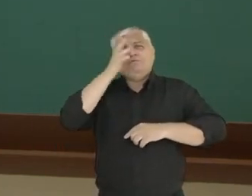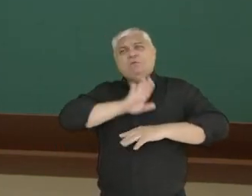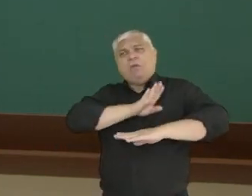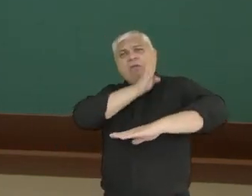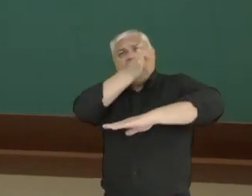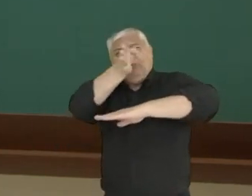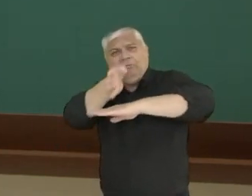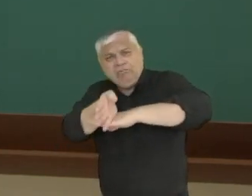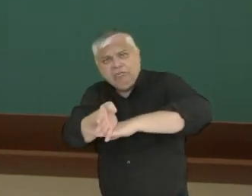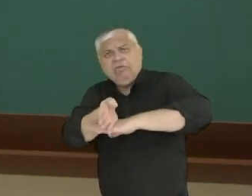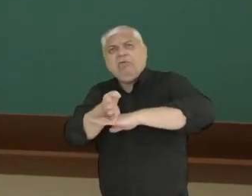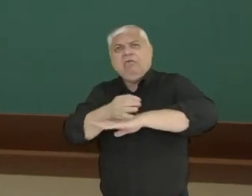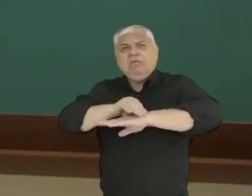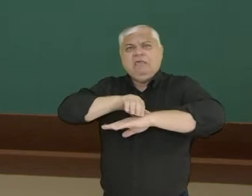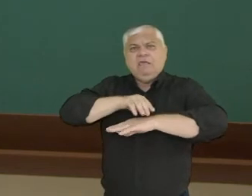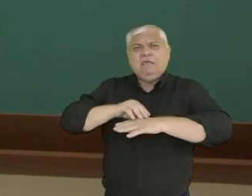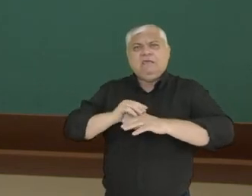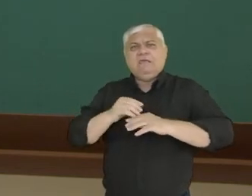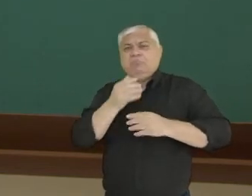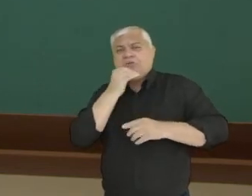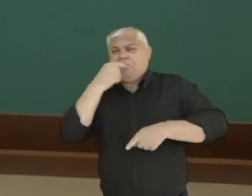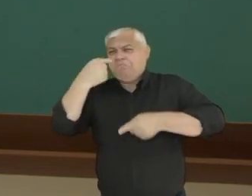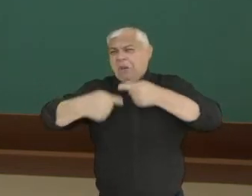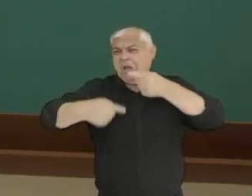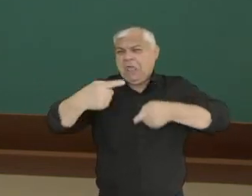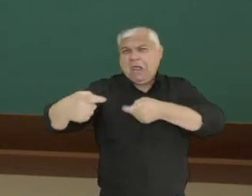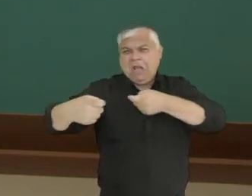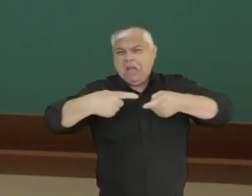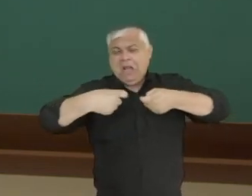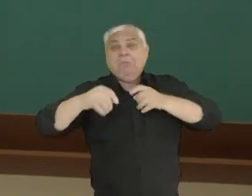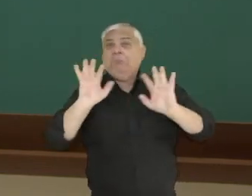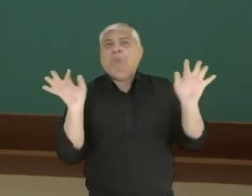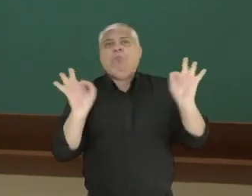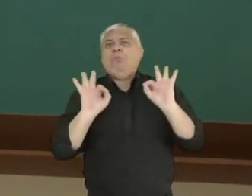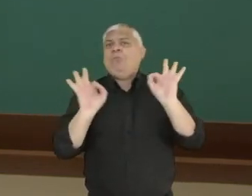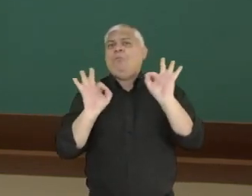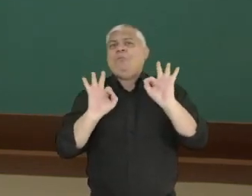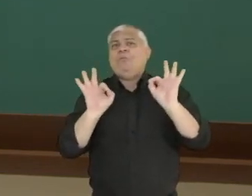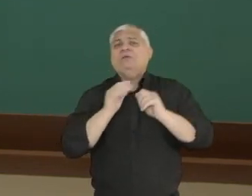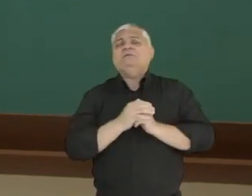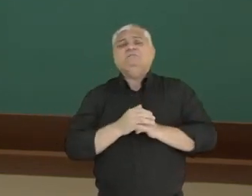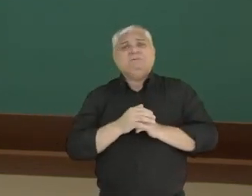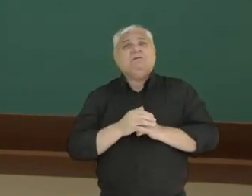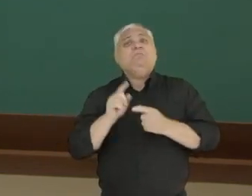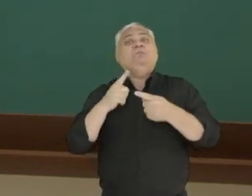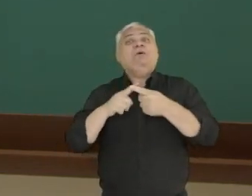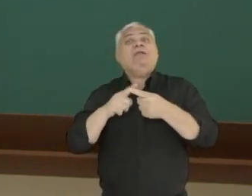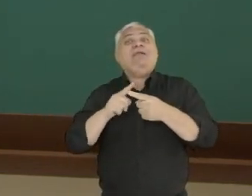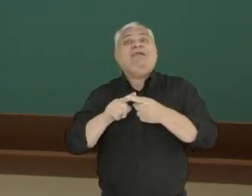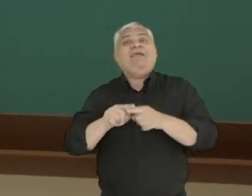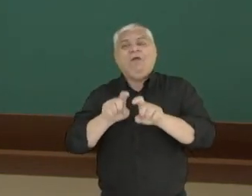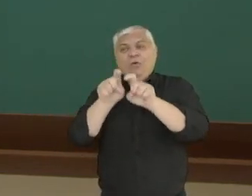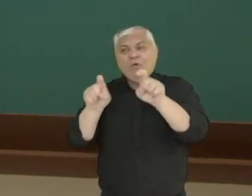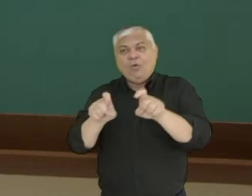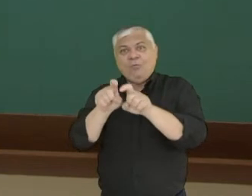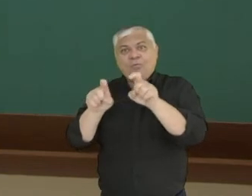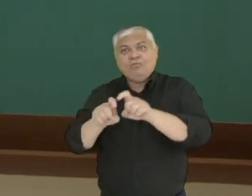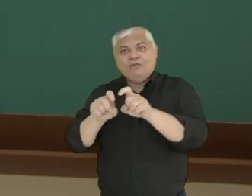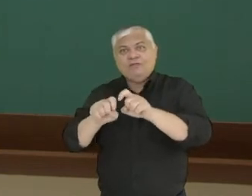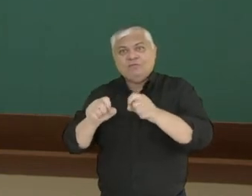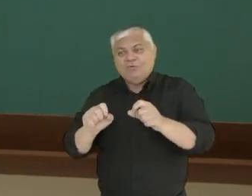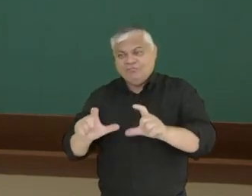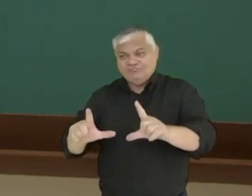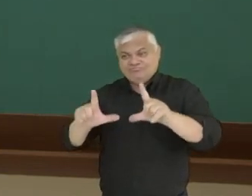em risco, de entrarem em conflito com esses garimpeiros que ali estão estabelecidos, mas simplesmente por meio das imagens